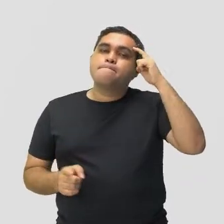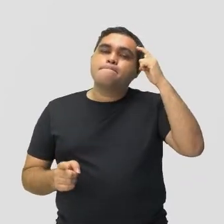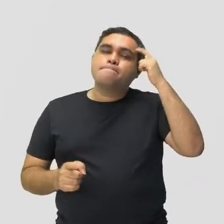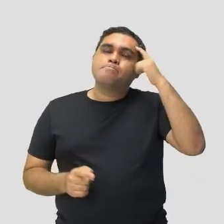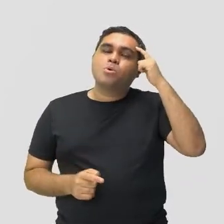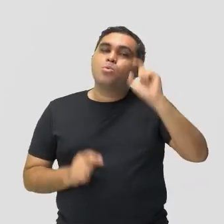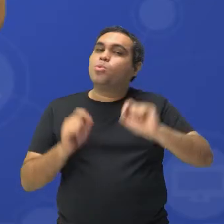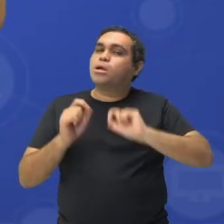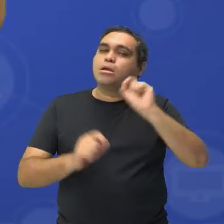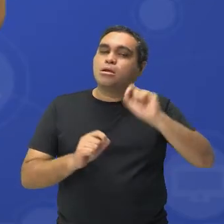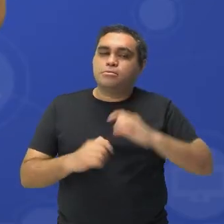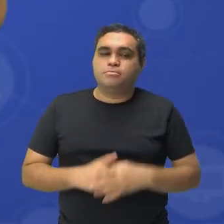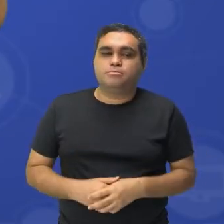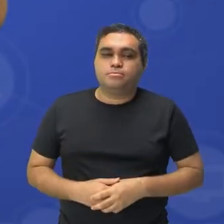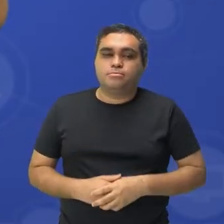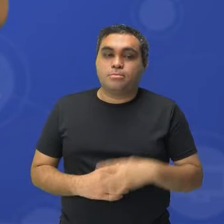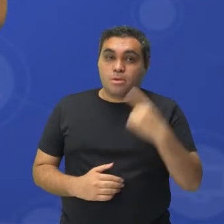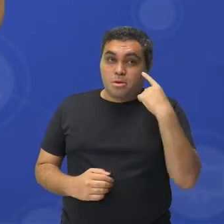aí, ó.